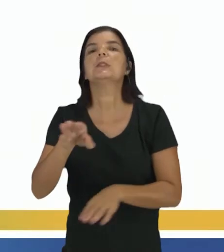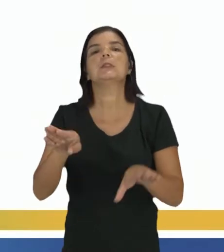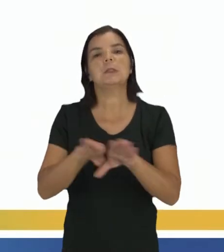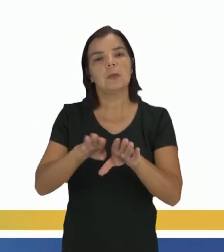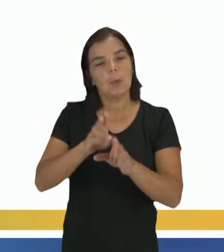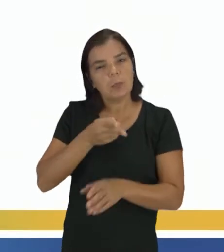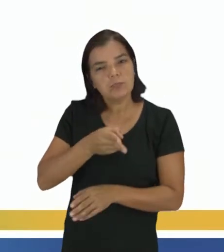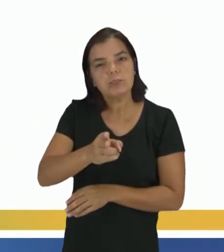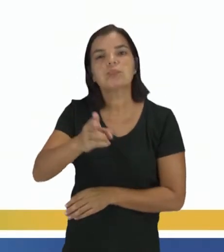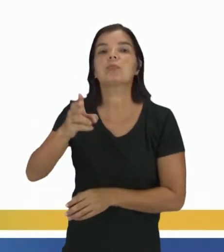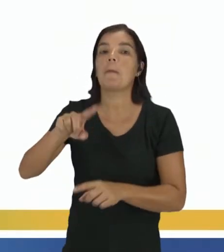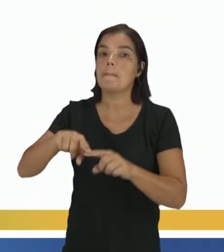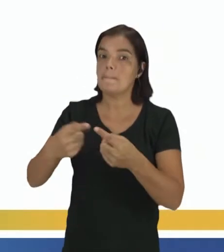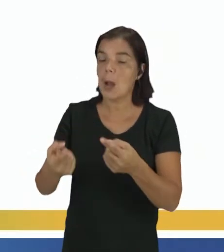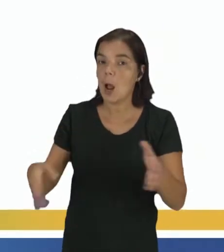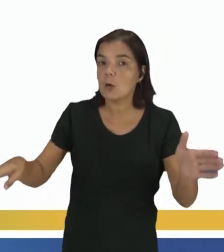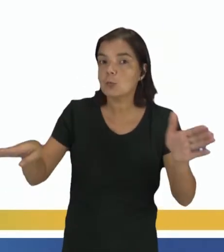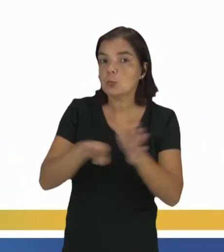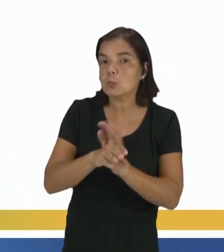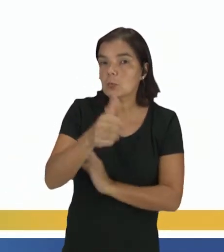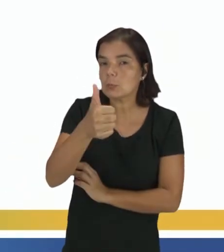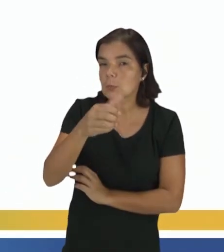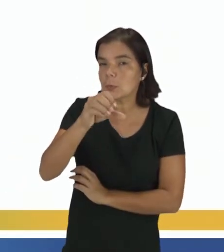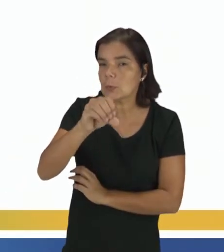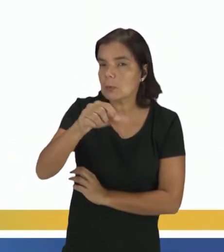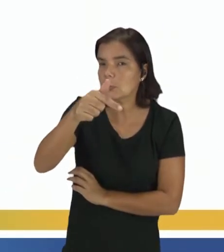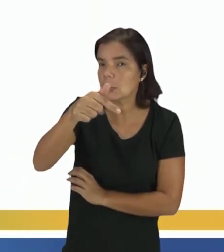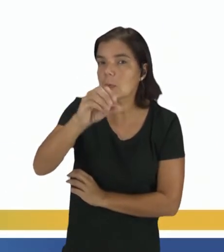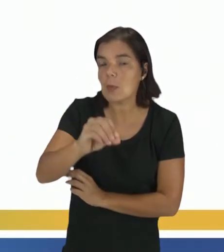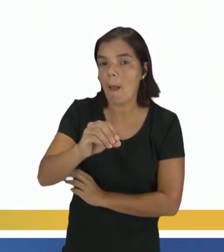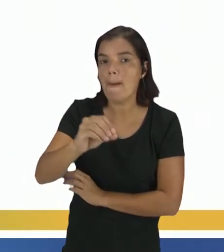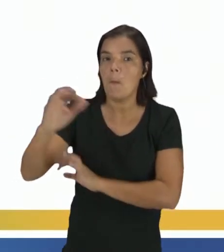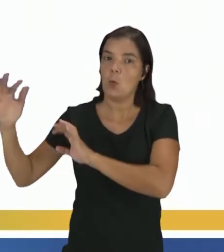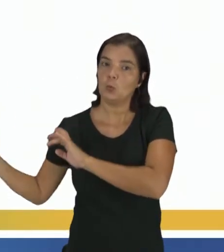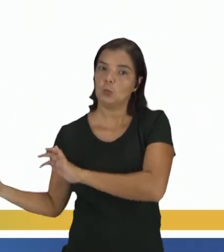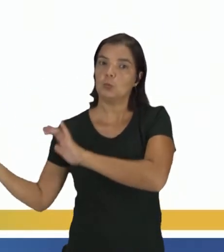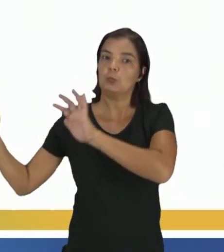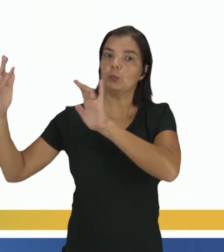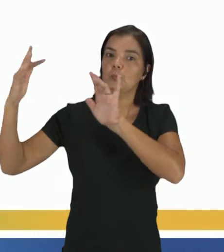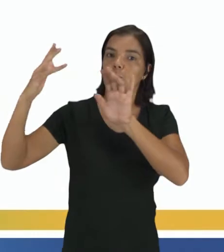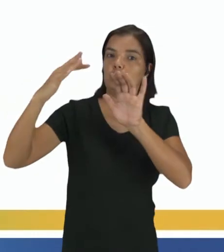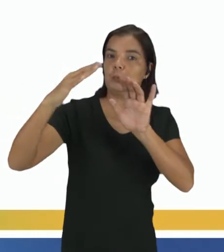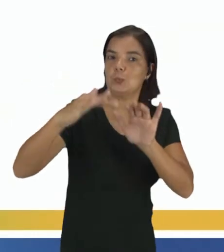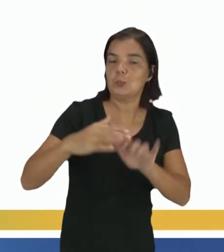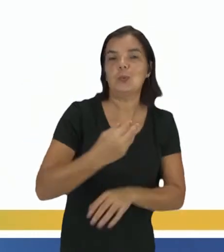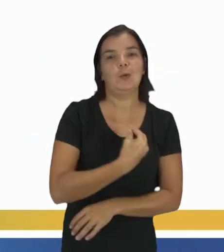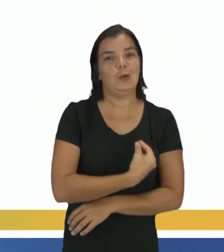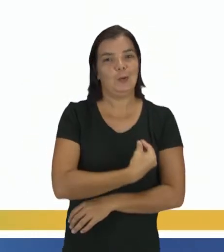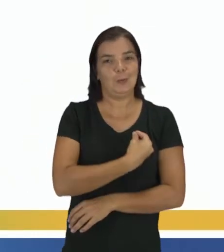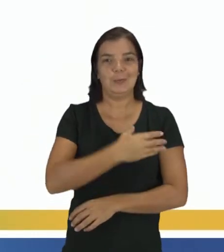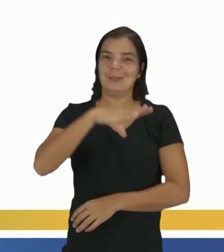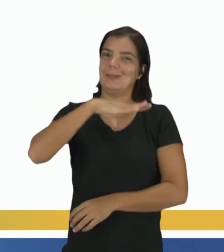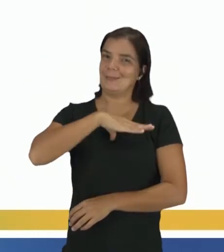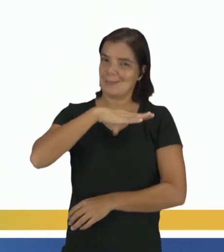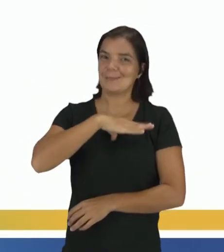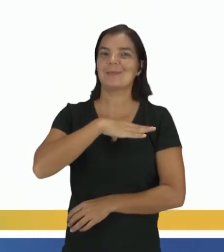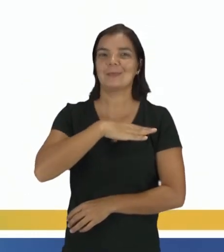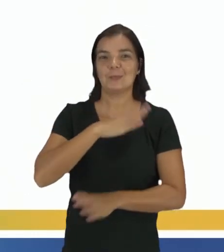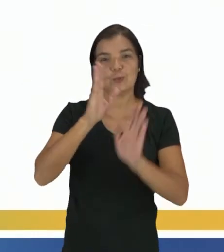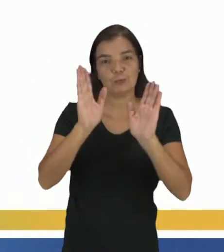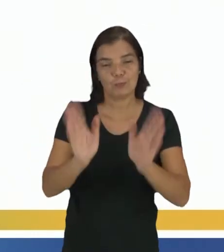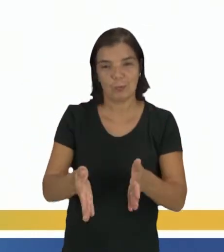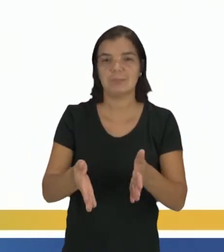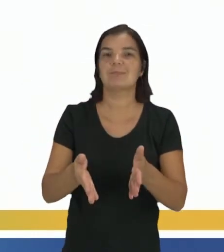dado se repetiu, mas quando nós chegamos em 1970, a maior parte da população brasileira já não mais se encontrava nas áreas rurais, elas